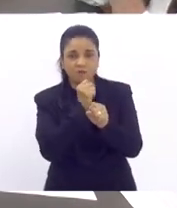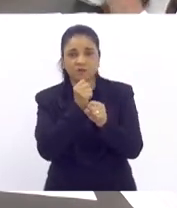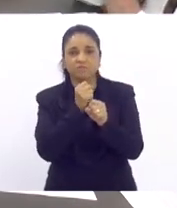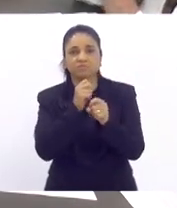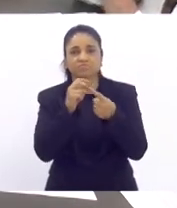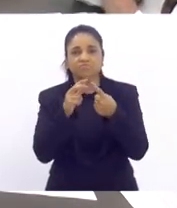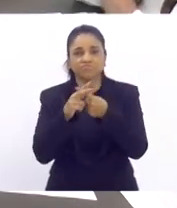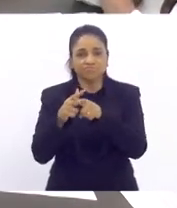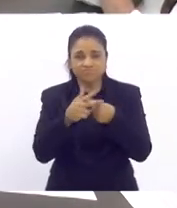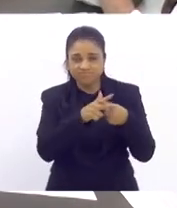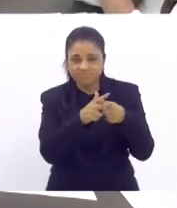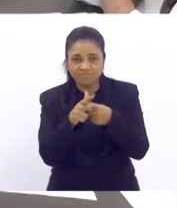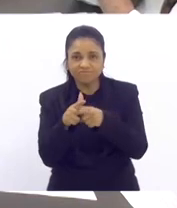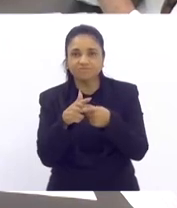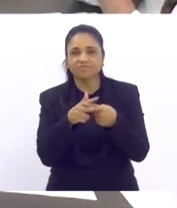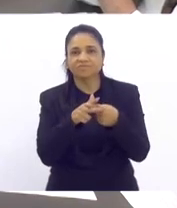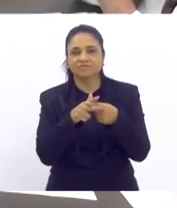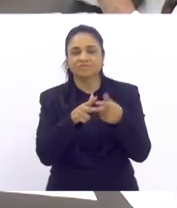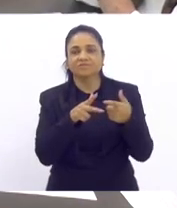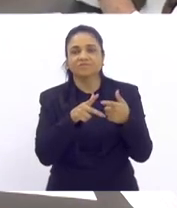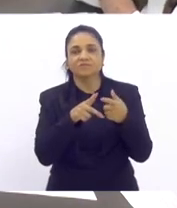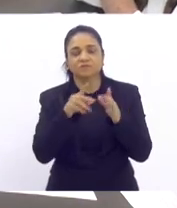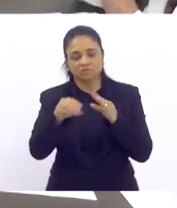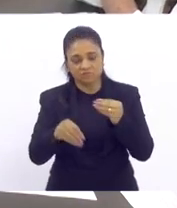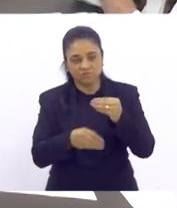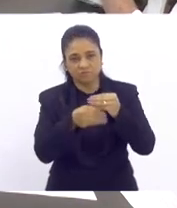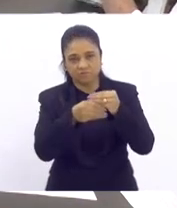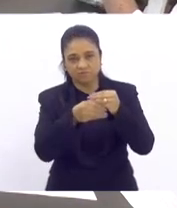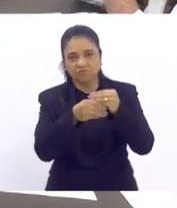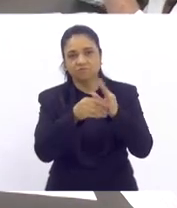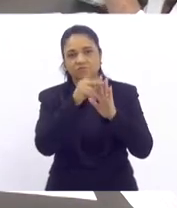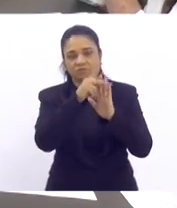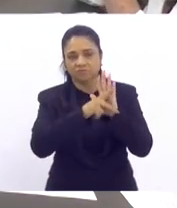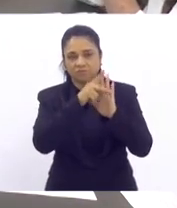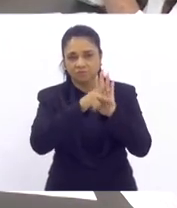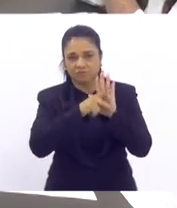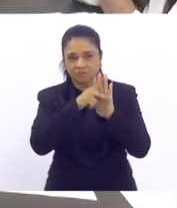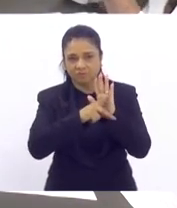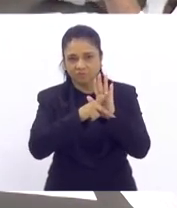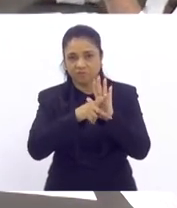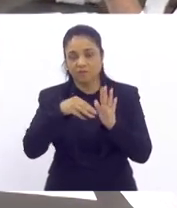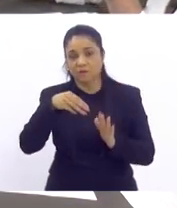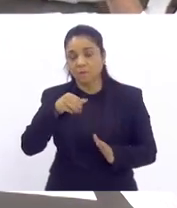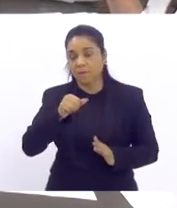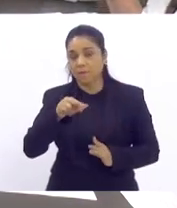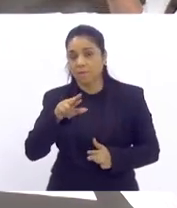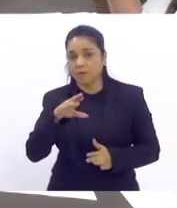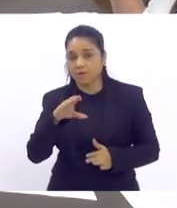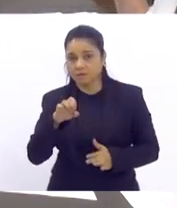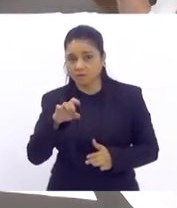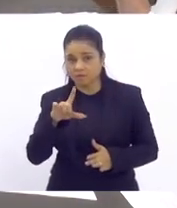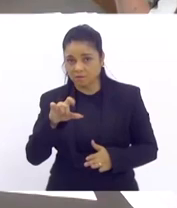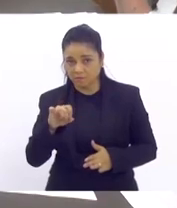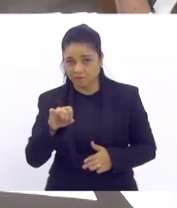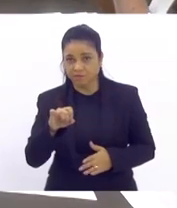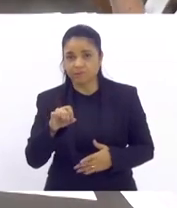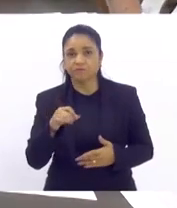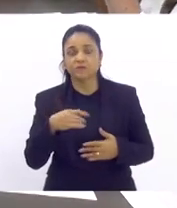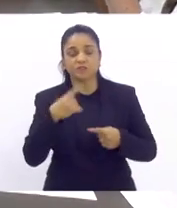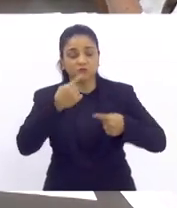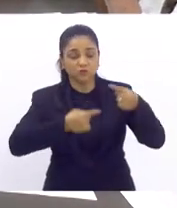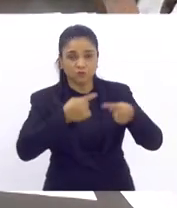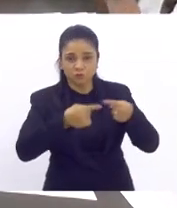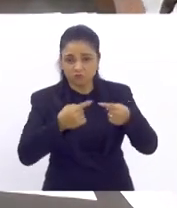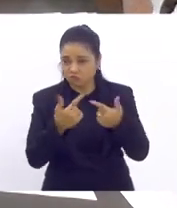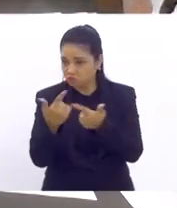acrescenta esse artigo aí na no projeto do nova colega Marcelo do seu Dino muito bom perfeito em discussão